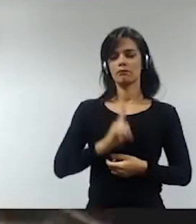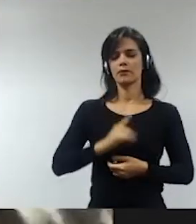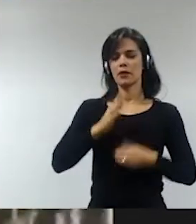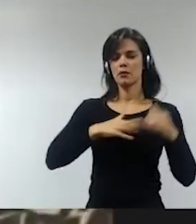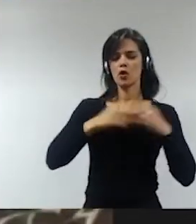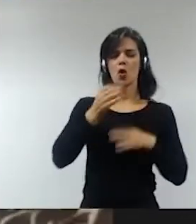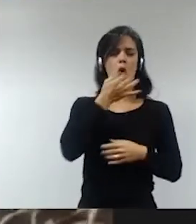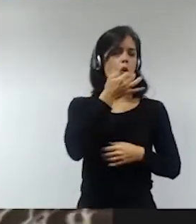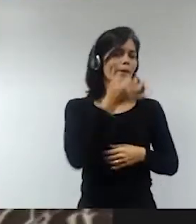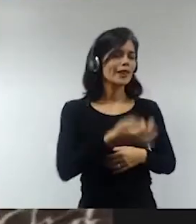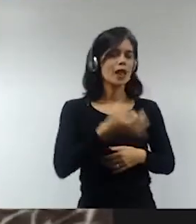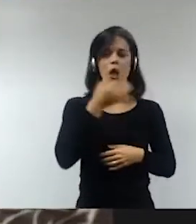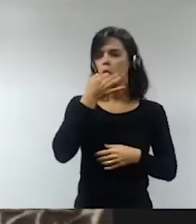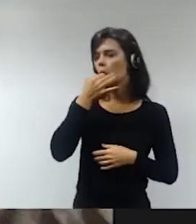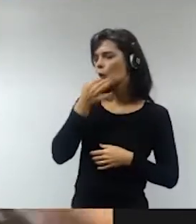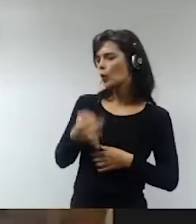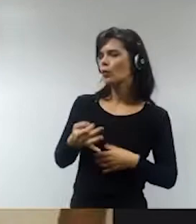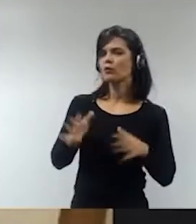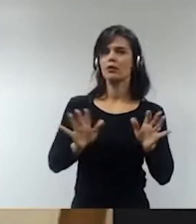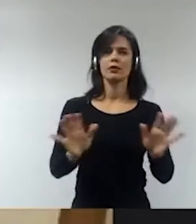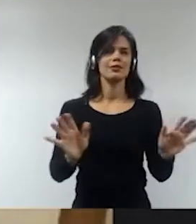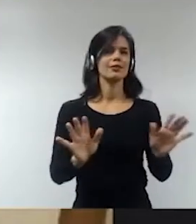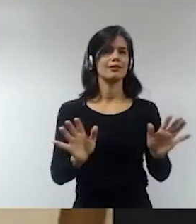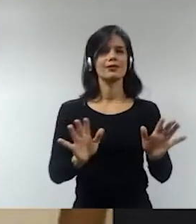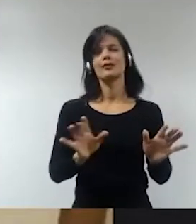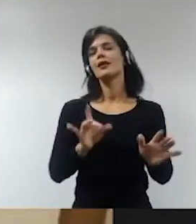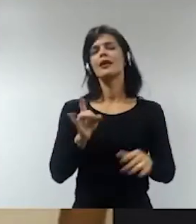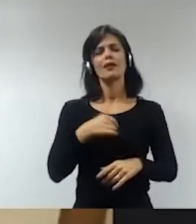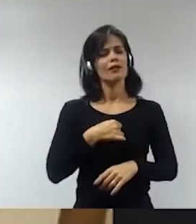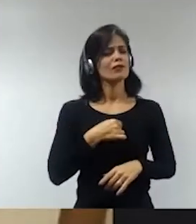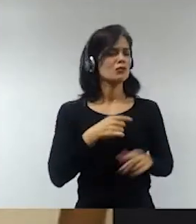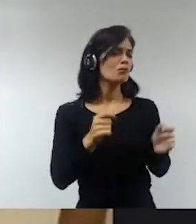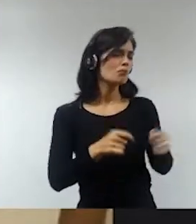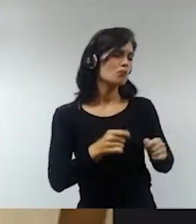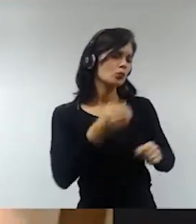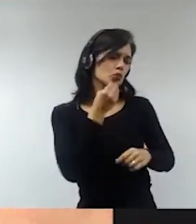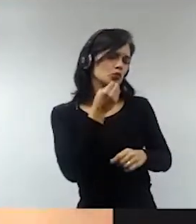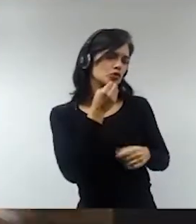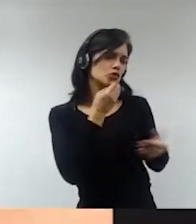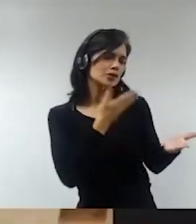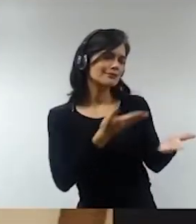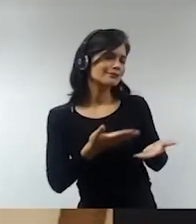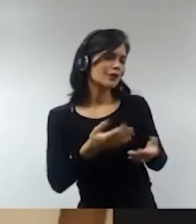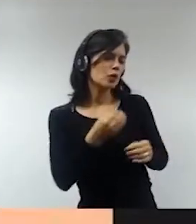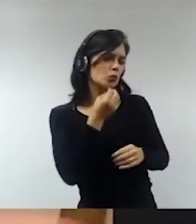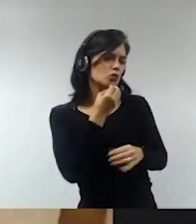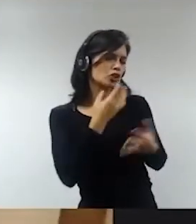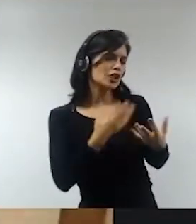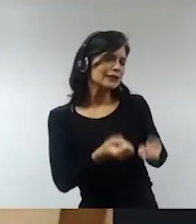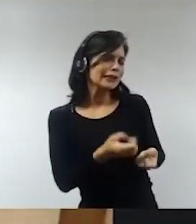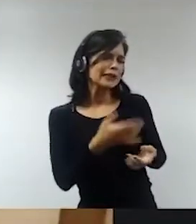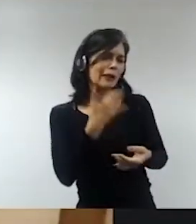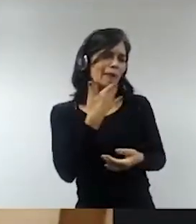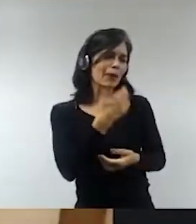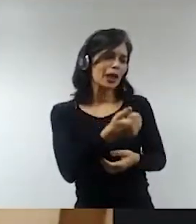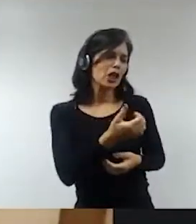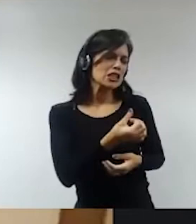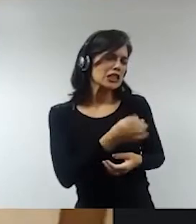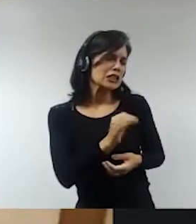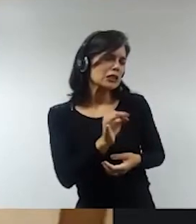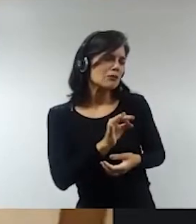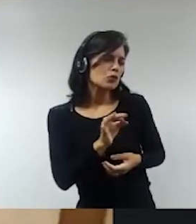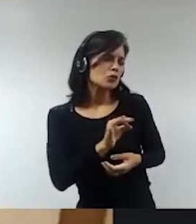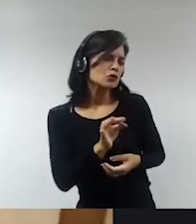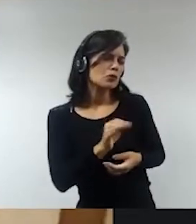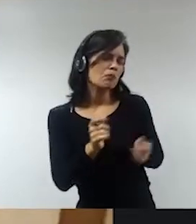faz. Olha, por que você não aceita aqui o acordo? Ele está oferecendo 60% para pagar agora. E se você não acha que você ia aceitar 60%, então